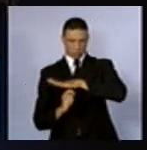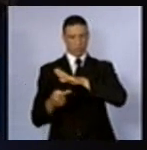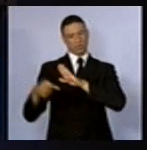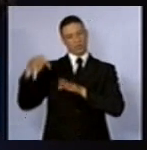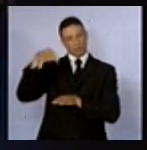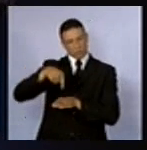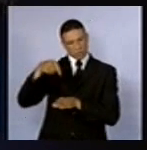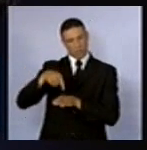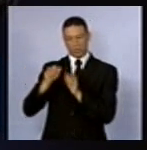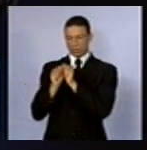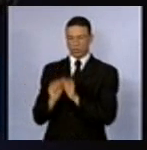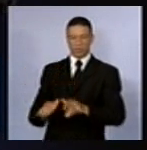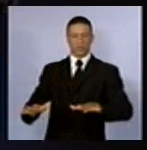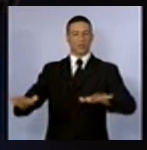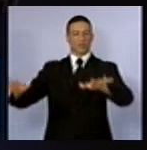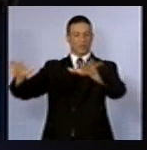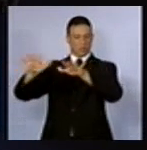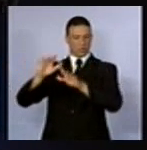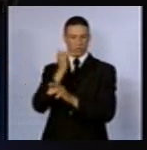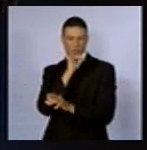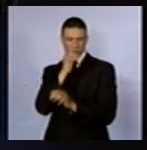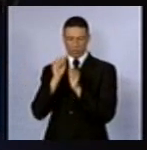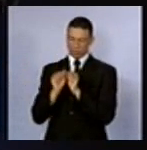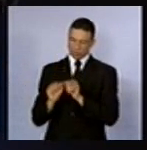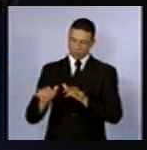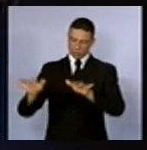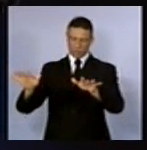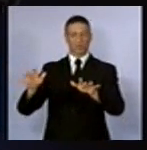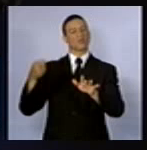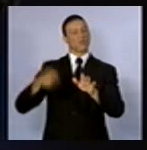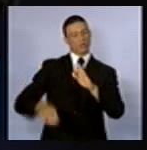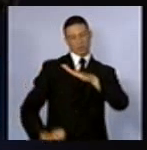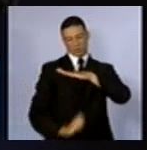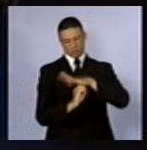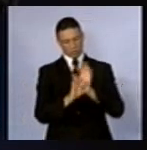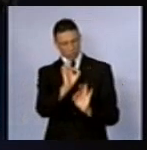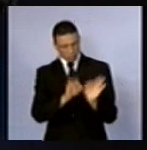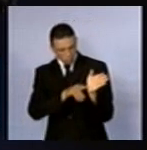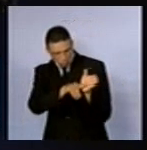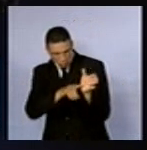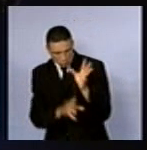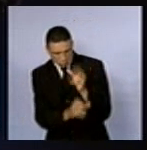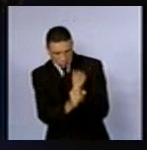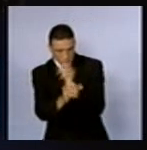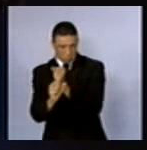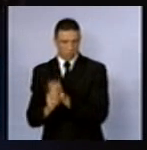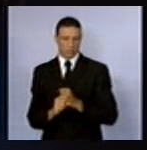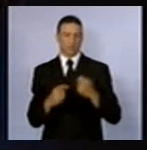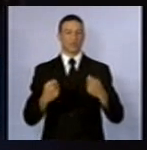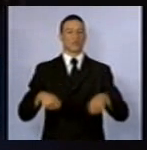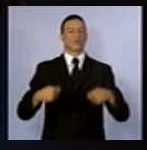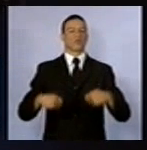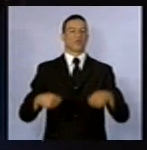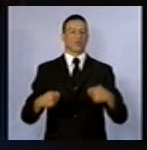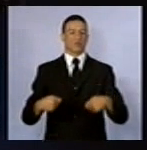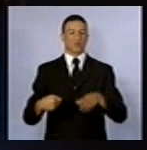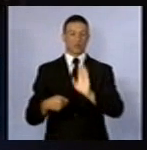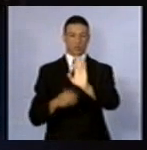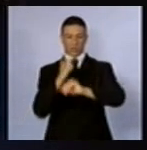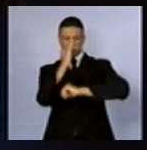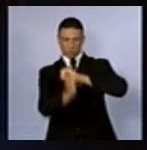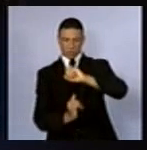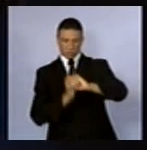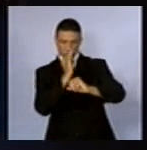instalações de geração de transmissão e de distribuição elas tem que ser medidas só que nós hoje temos no site